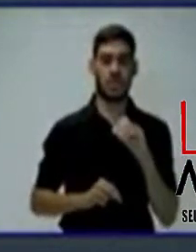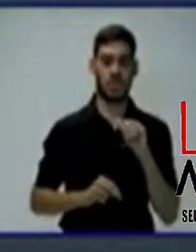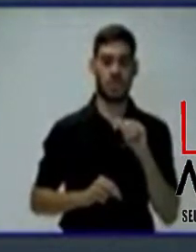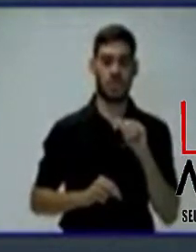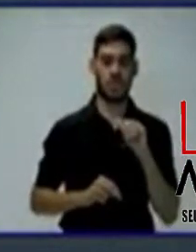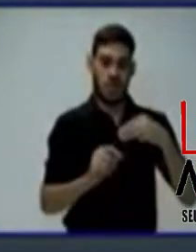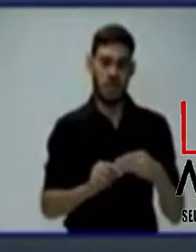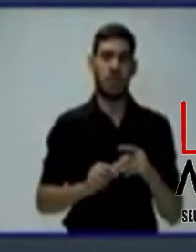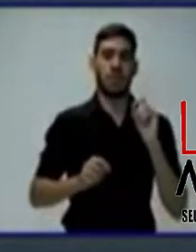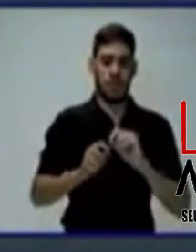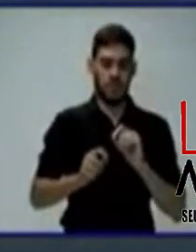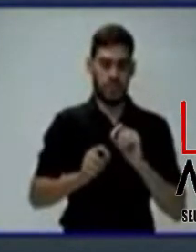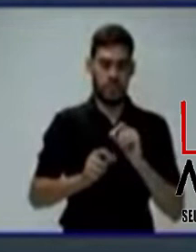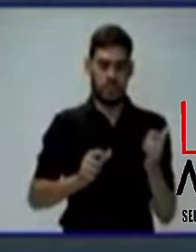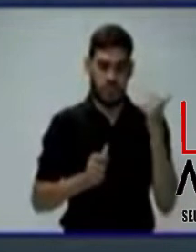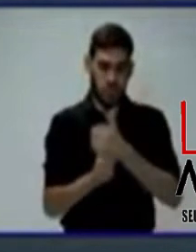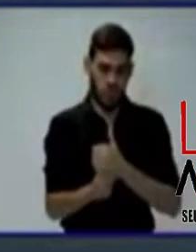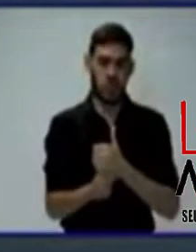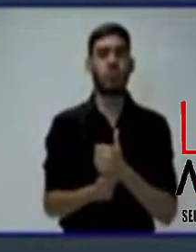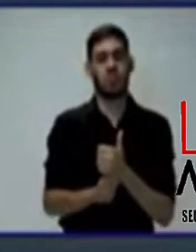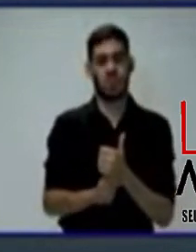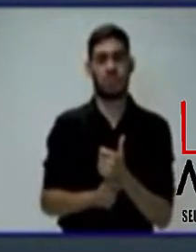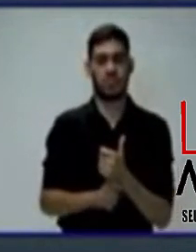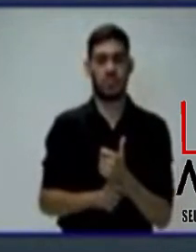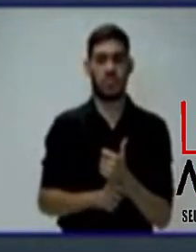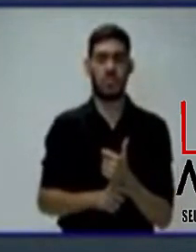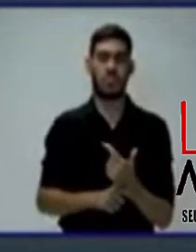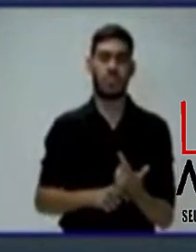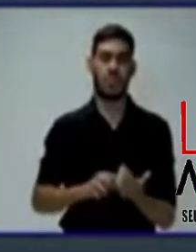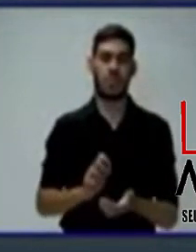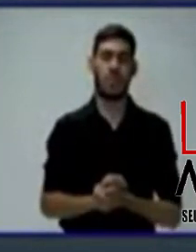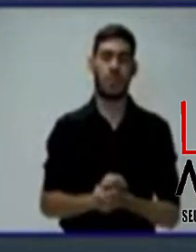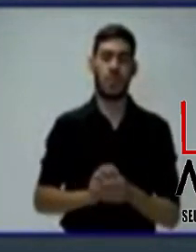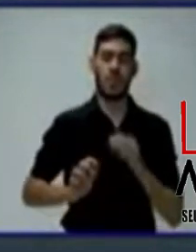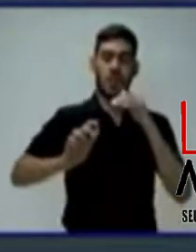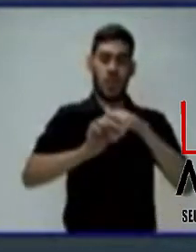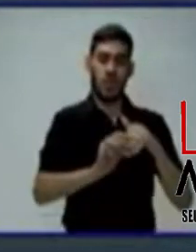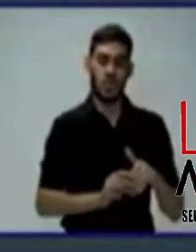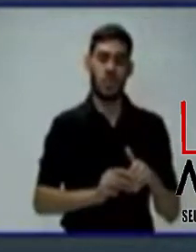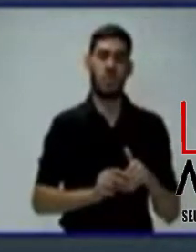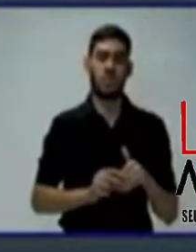para exercer o cargo provisoriamente nos termos dos votos